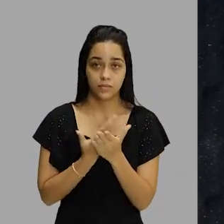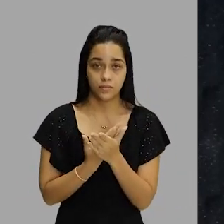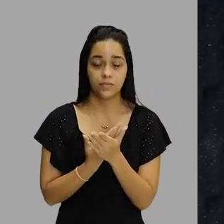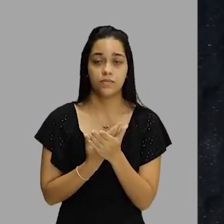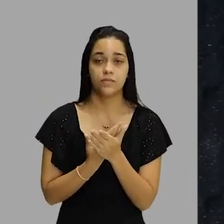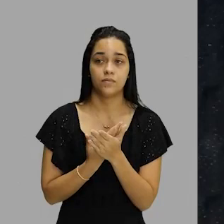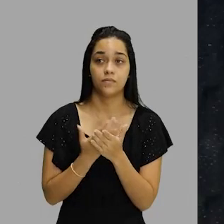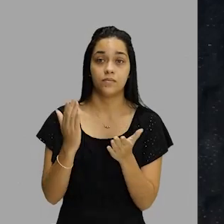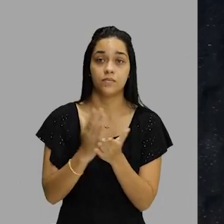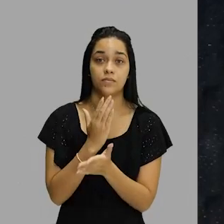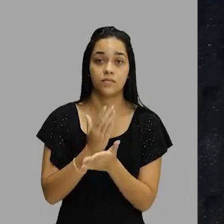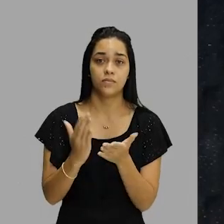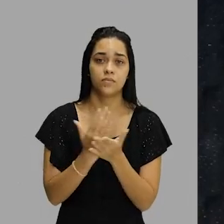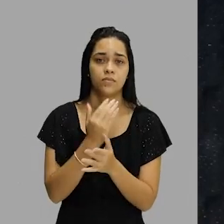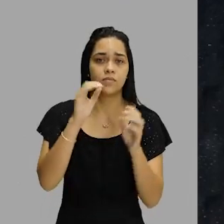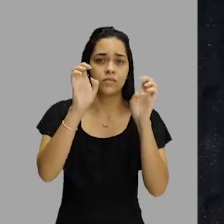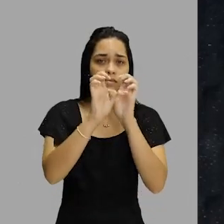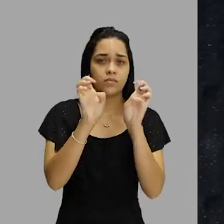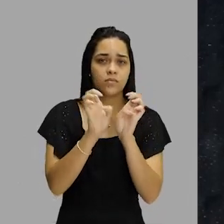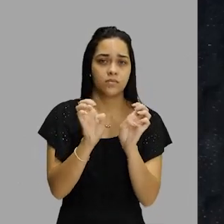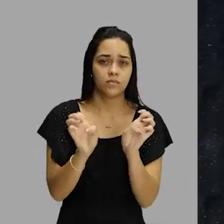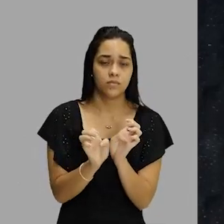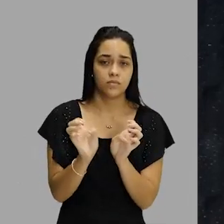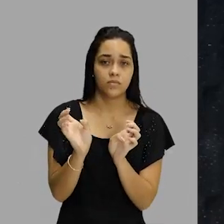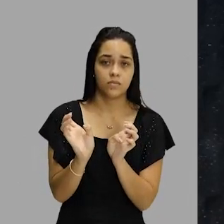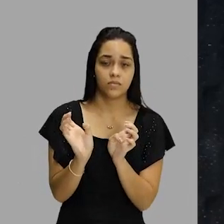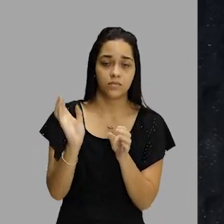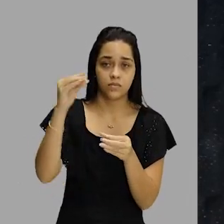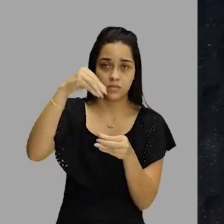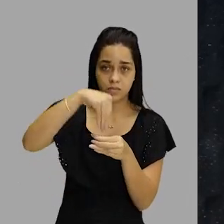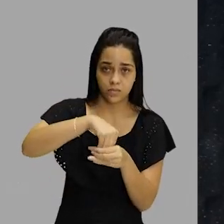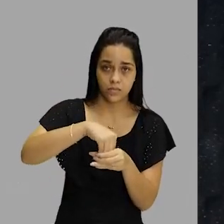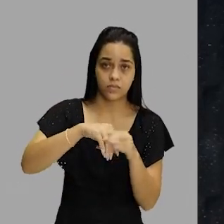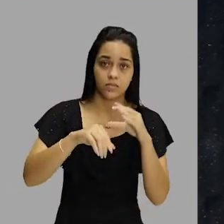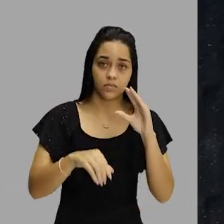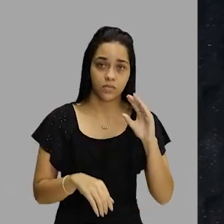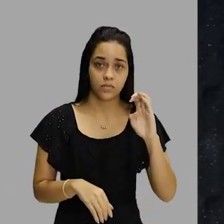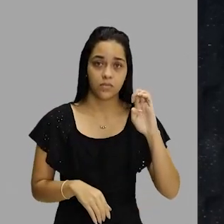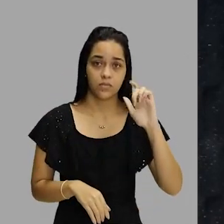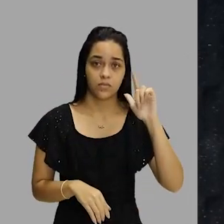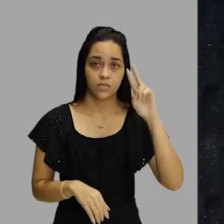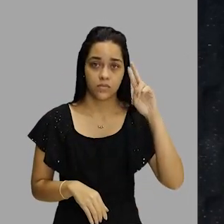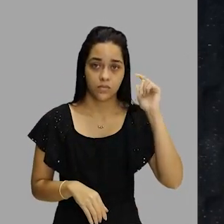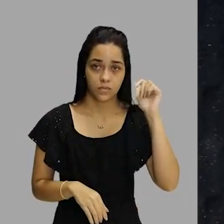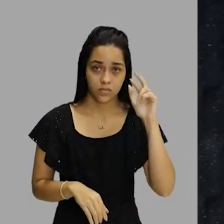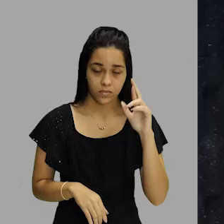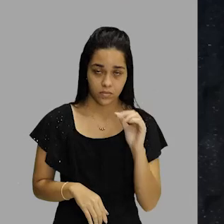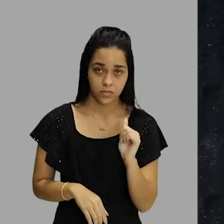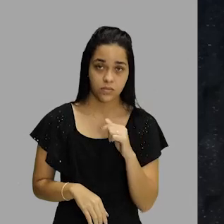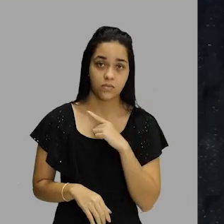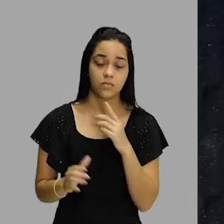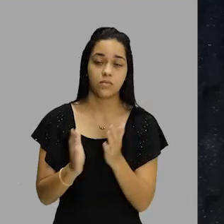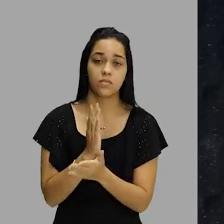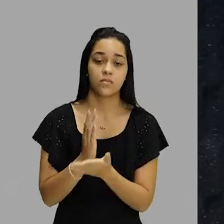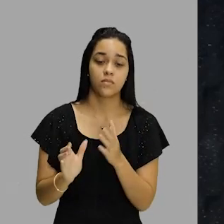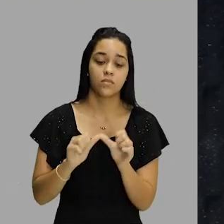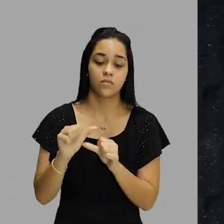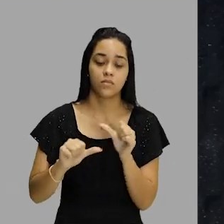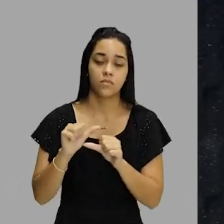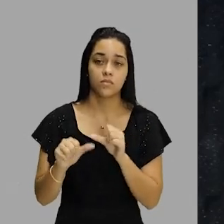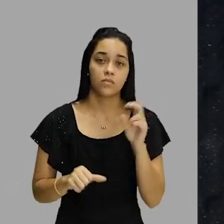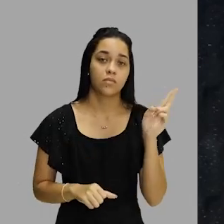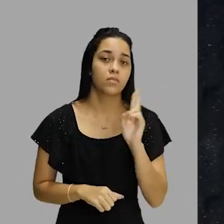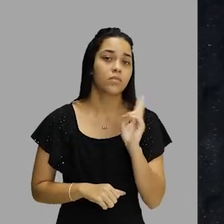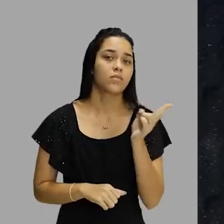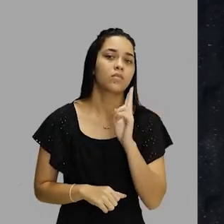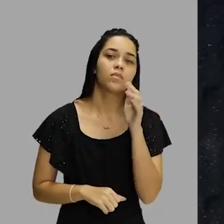muscular que algumas estruturas do interior da célula muscular apresentam algumas mudanças de nomes.